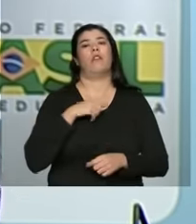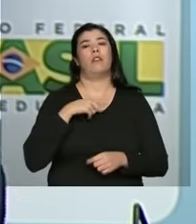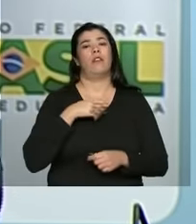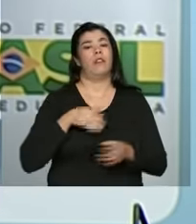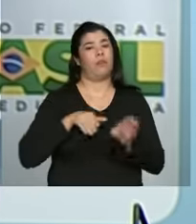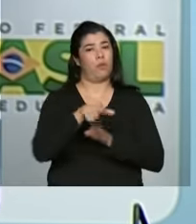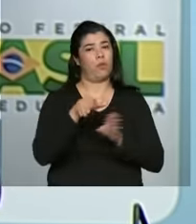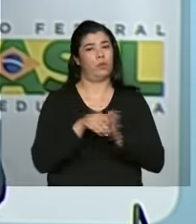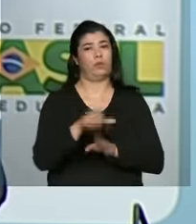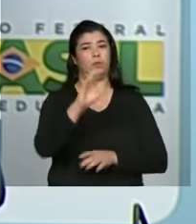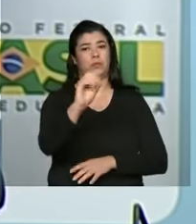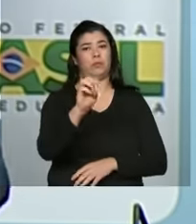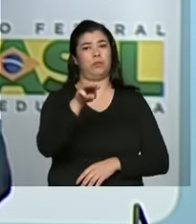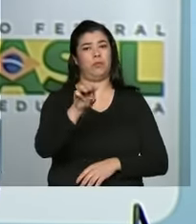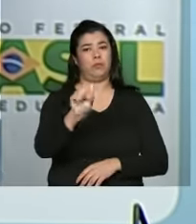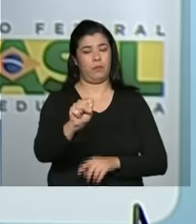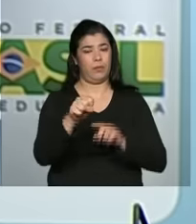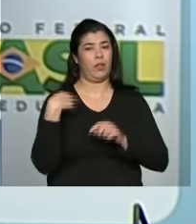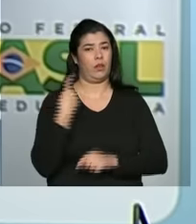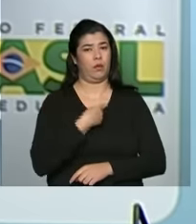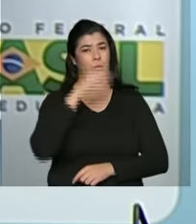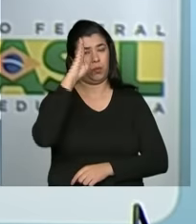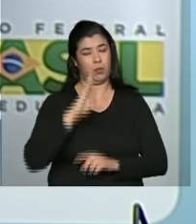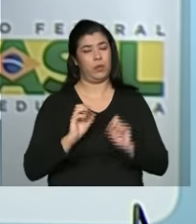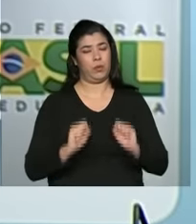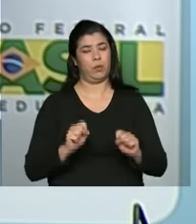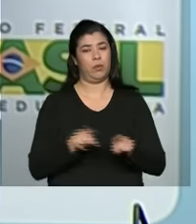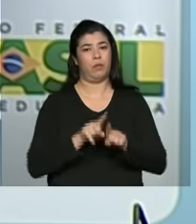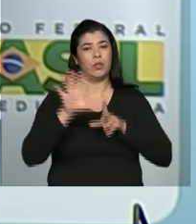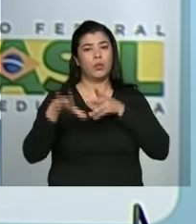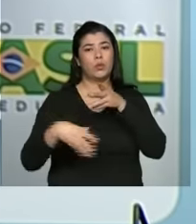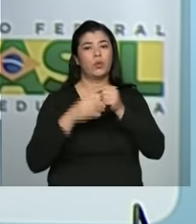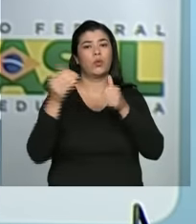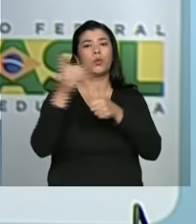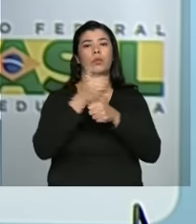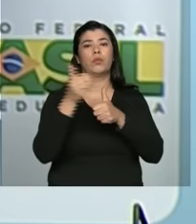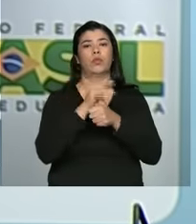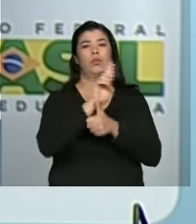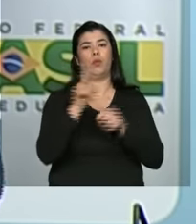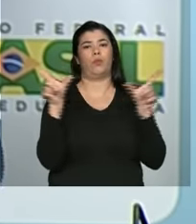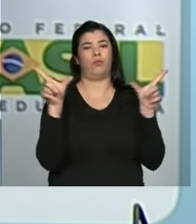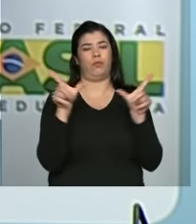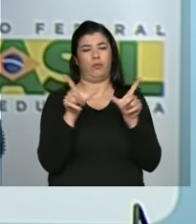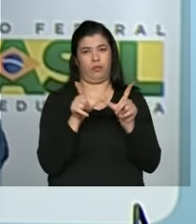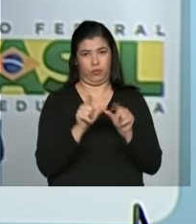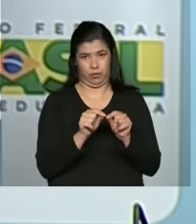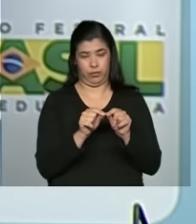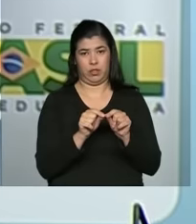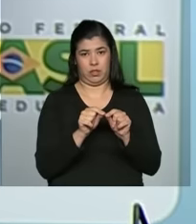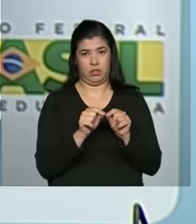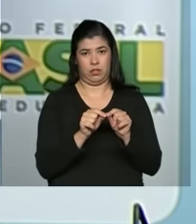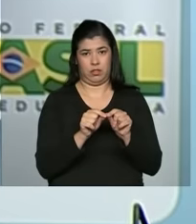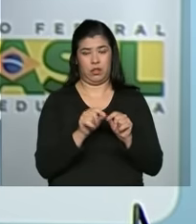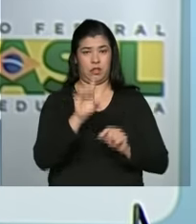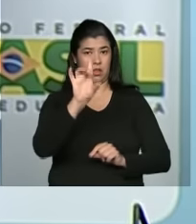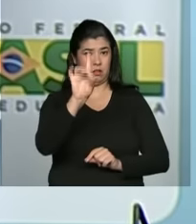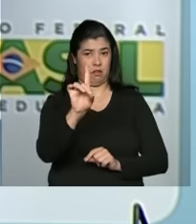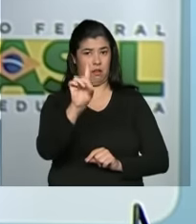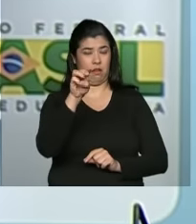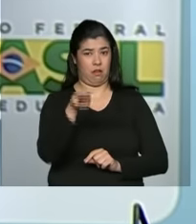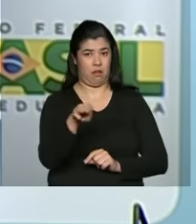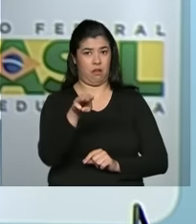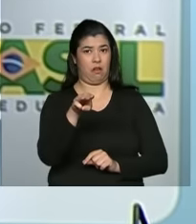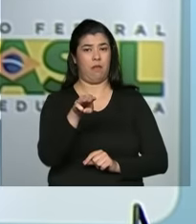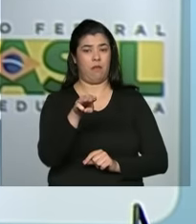né de que a gente possa adequar a terminologia inclusive para poder ter clareza do que nós estamos falando quando